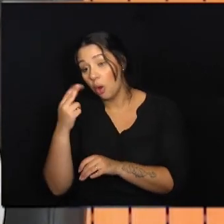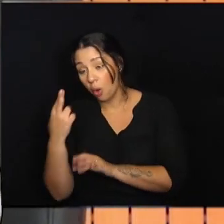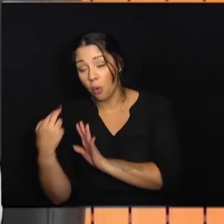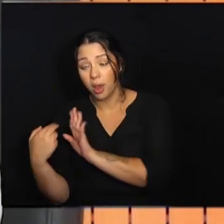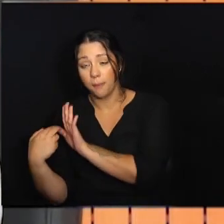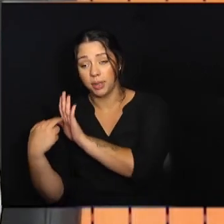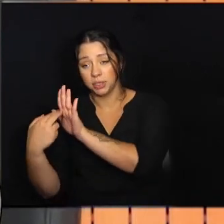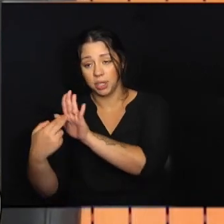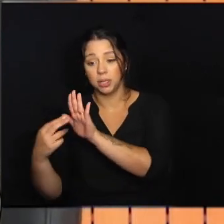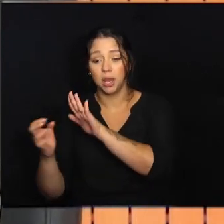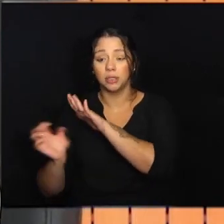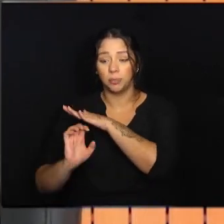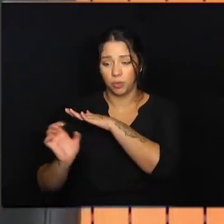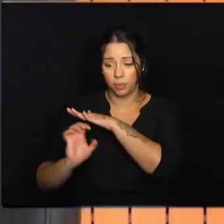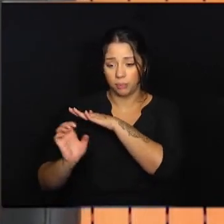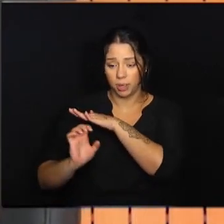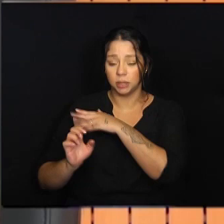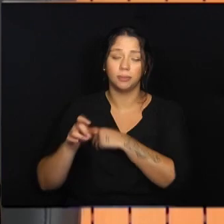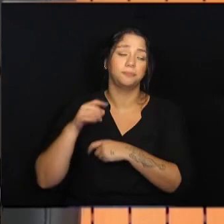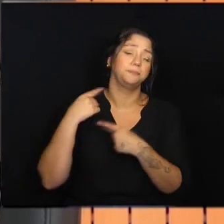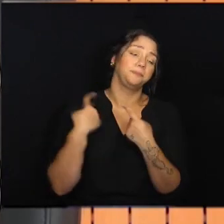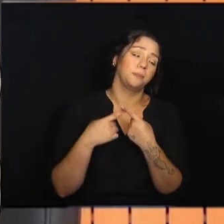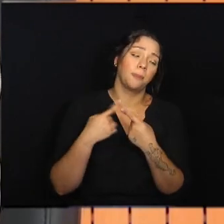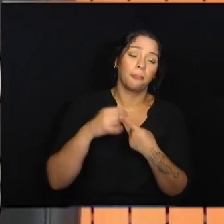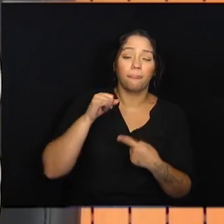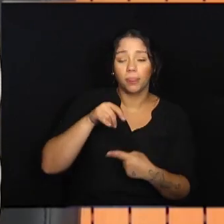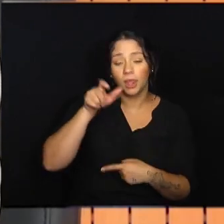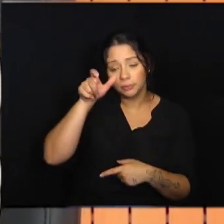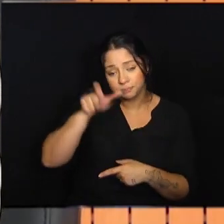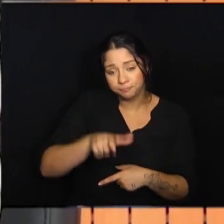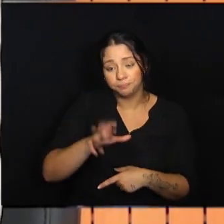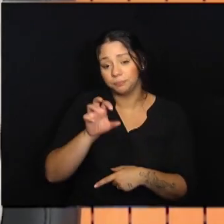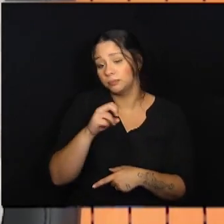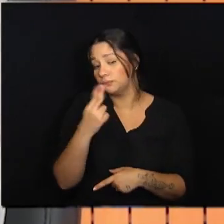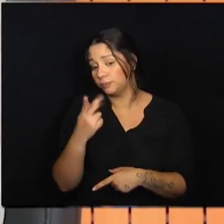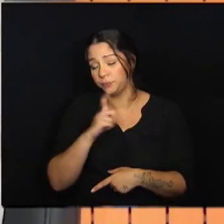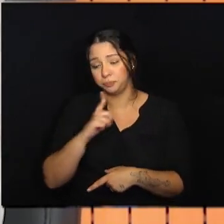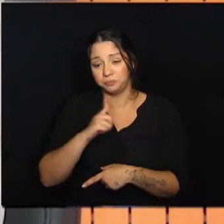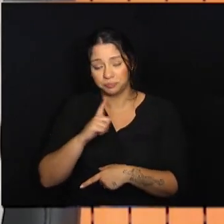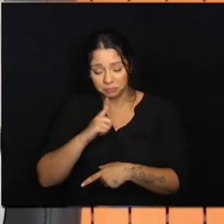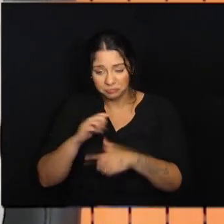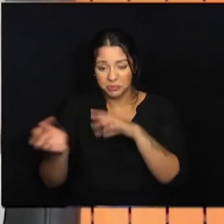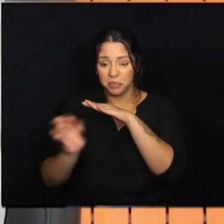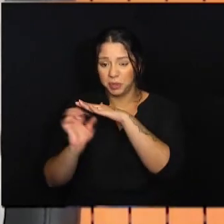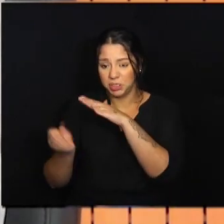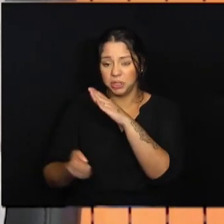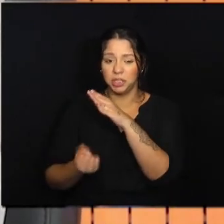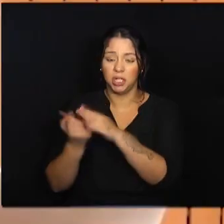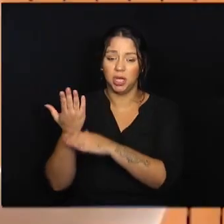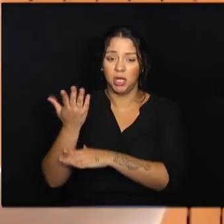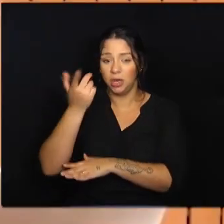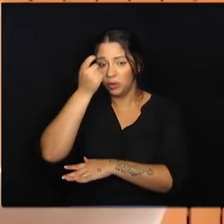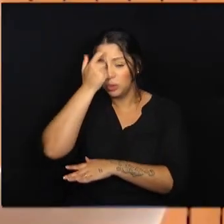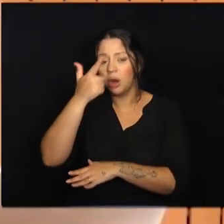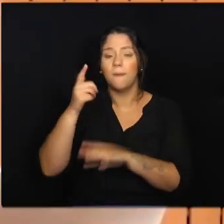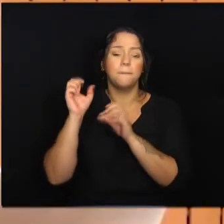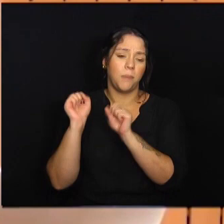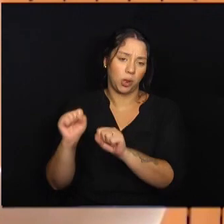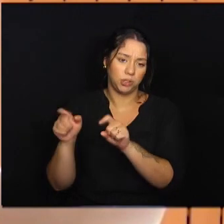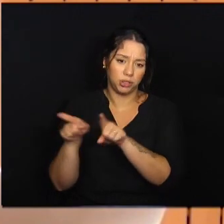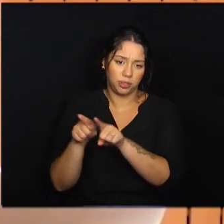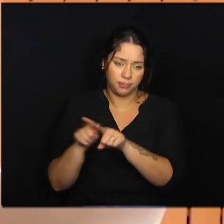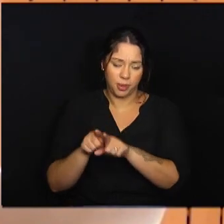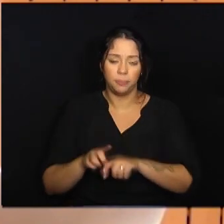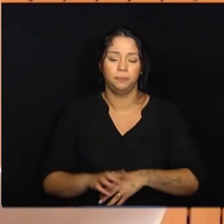também pode, porque se ela ou uma outra pessoa tem lá uma empresa de produção cultural, pode ser também. Para o